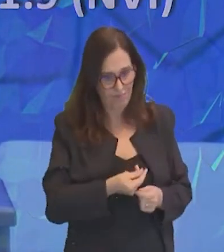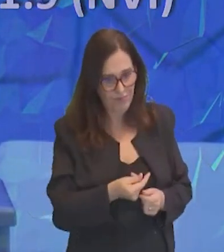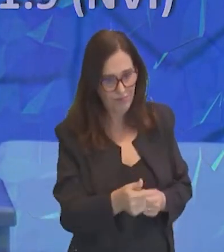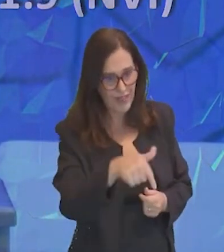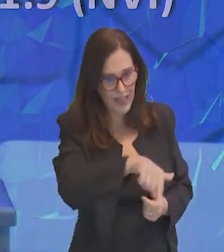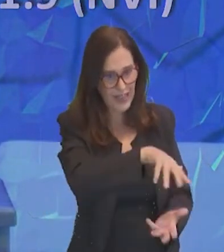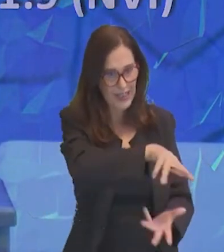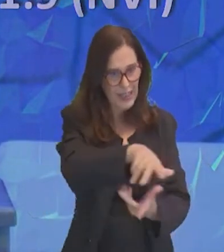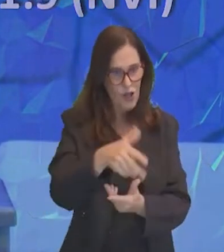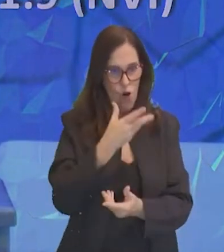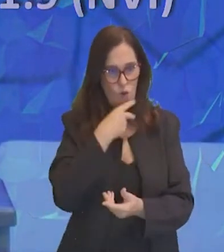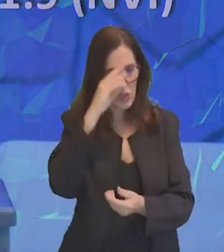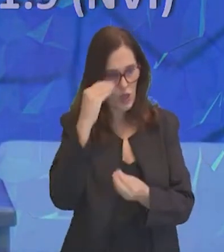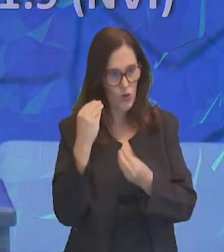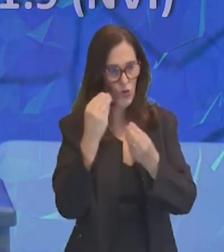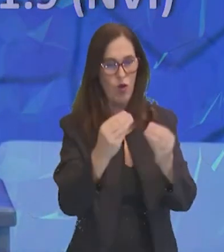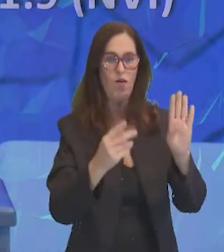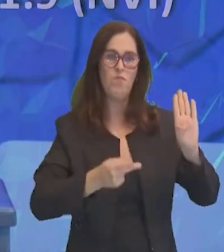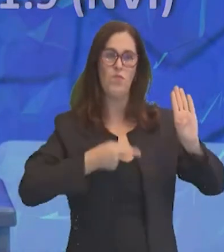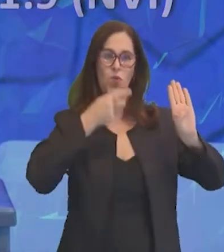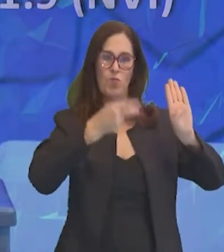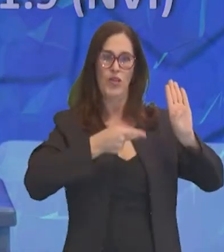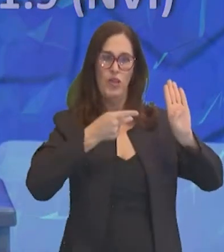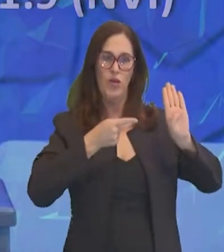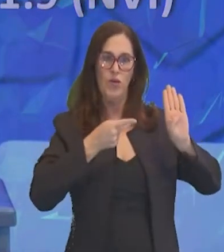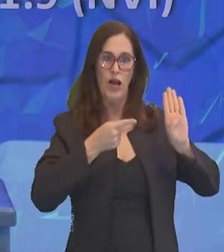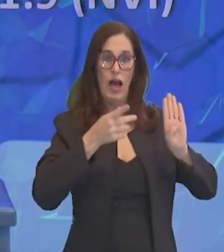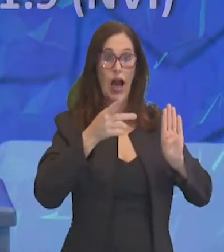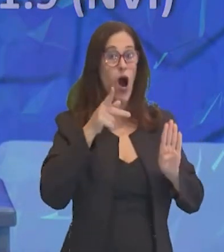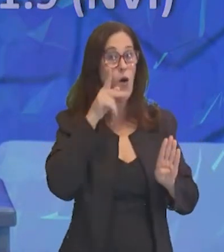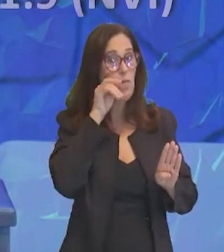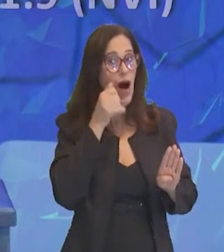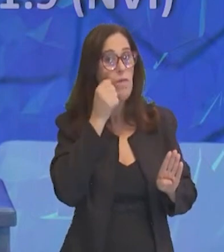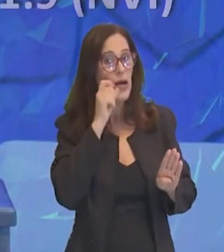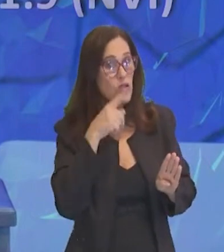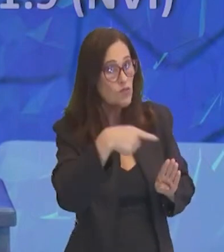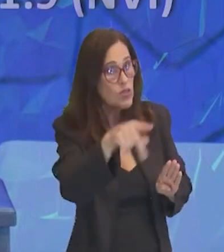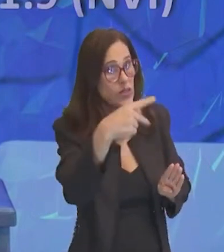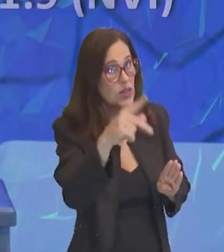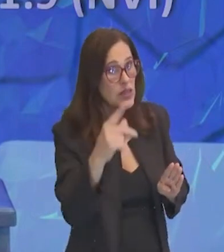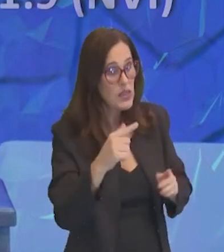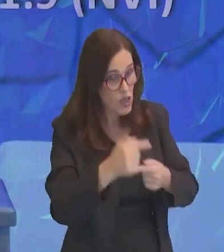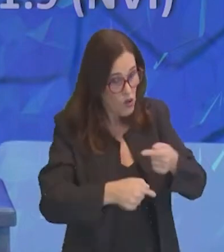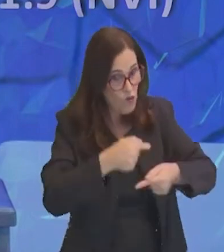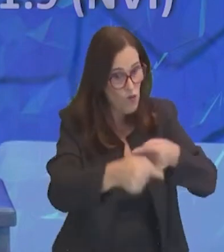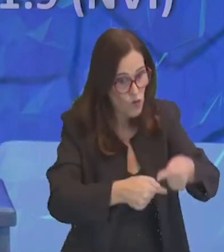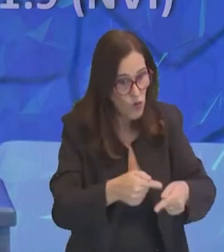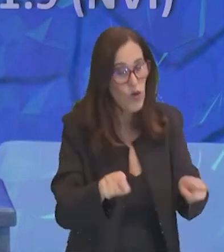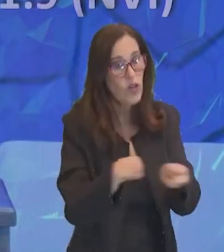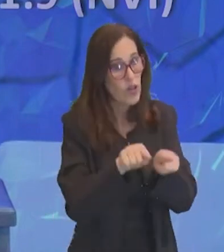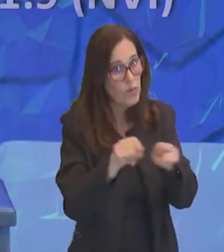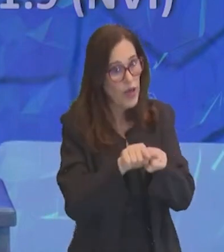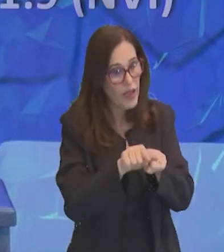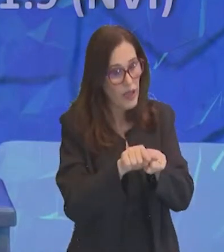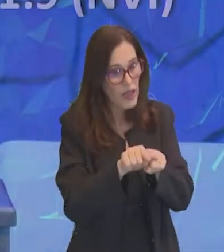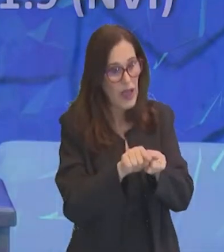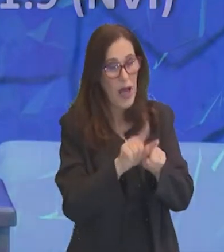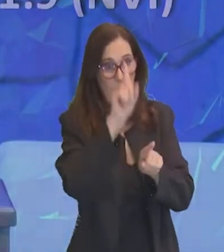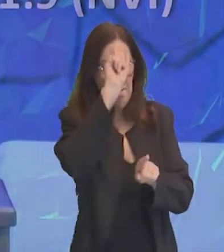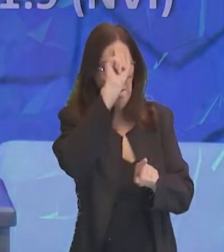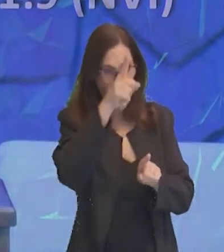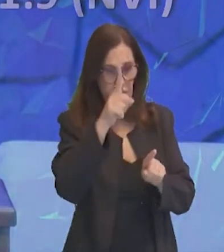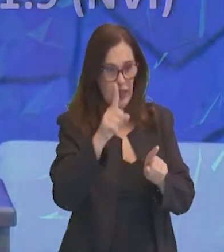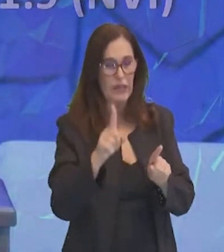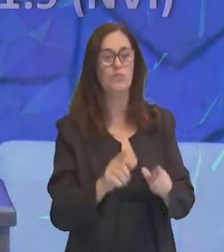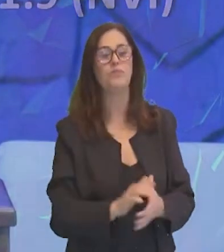que o Senhor, sob juramento, prometeu dar aos pais de vocês e à descendência deles, terra que mana leite